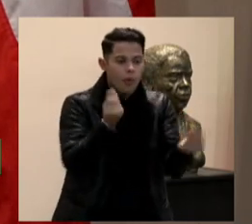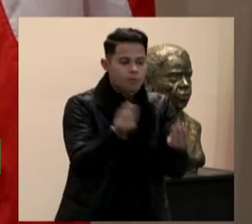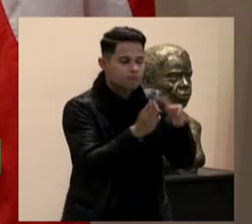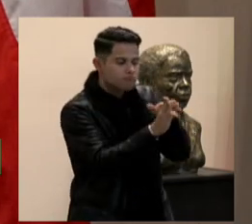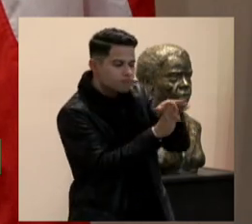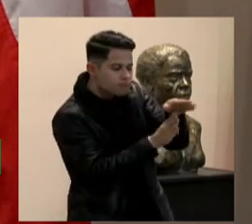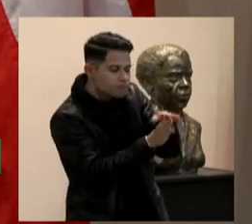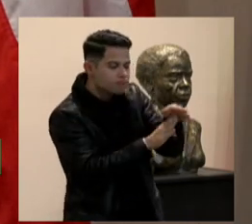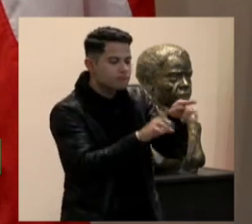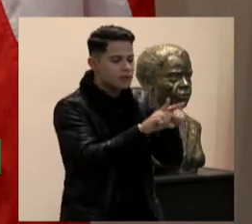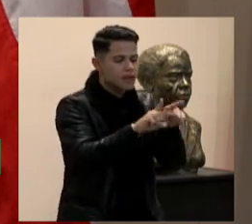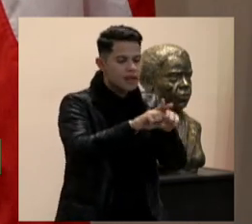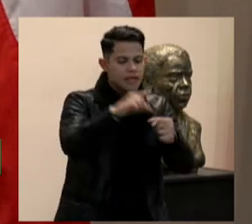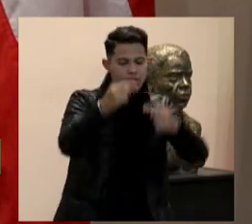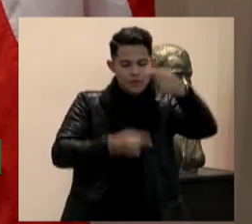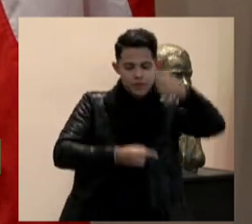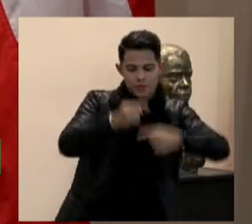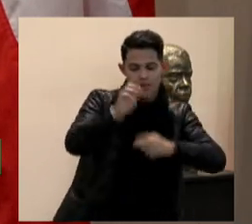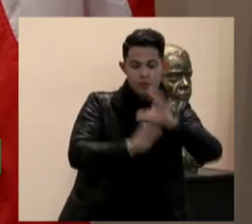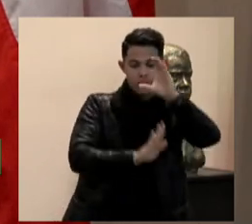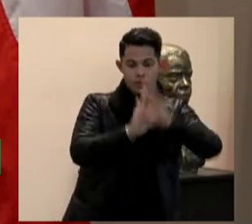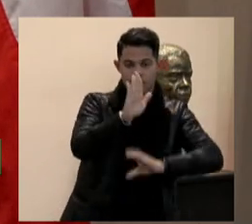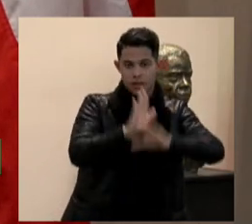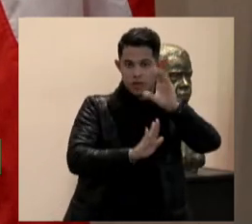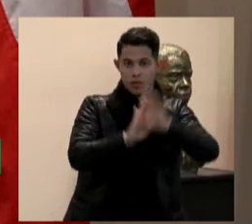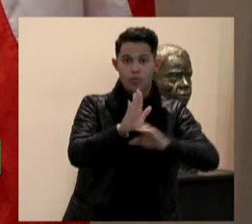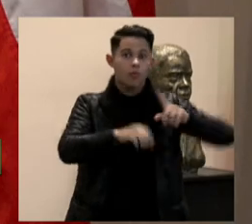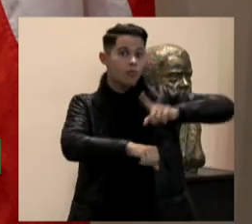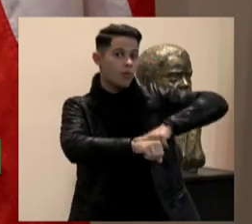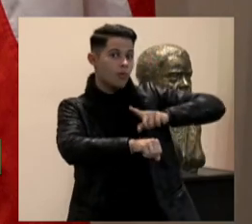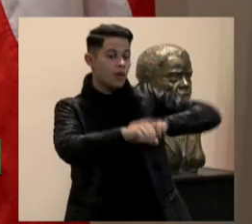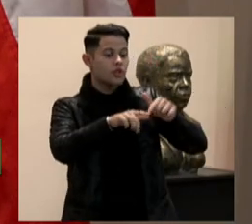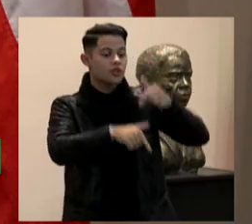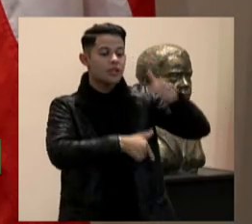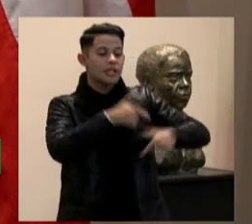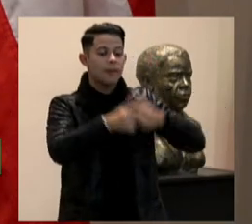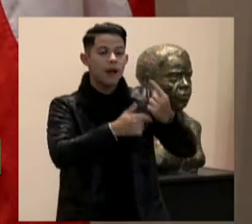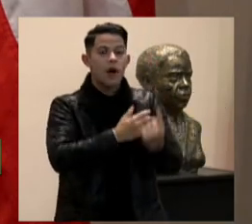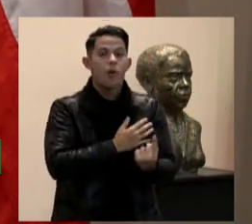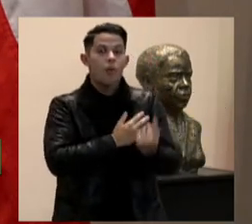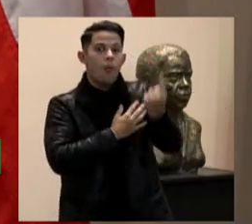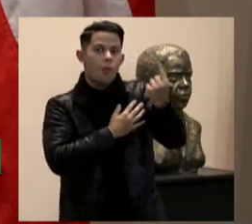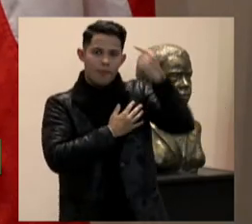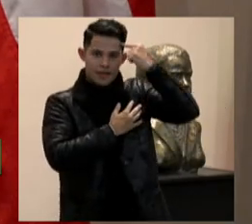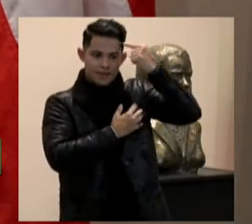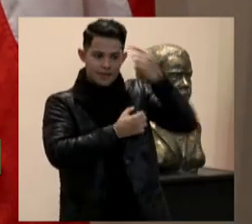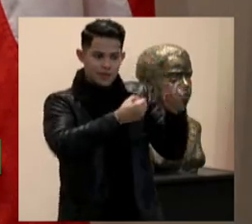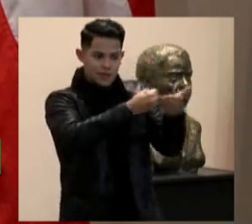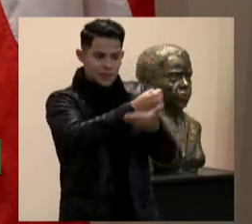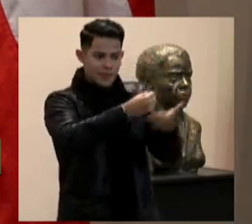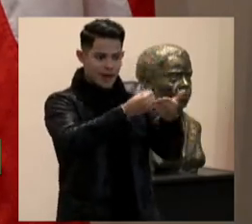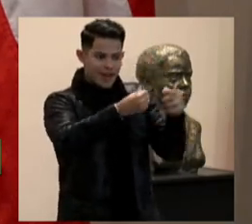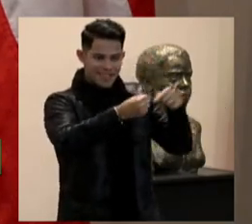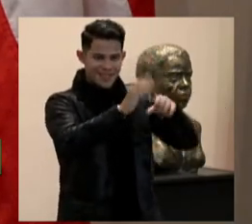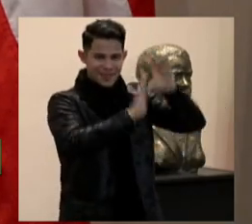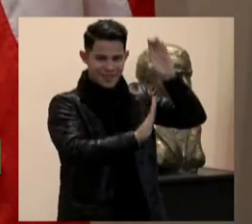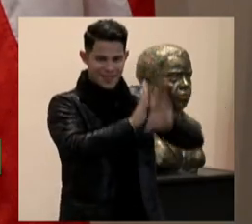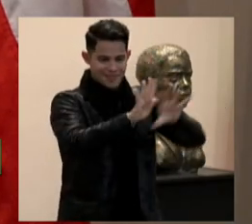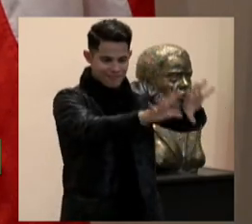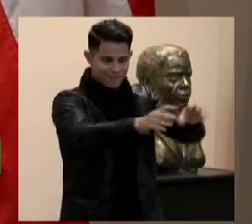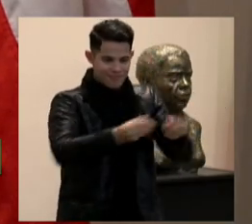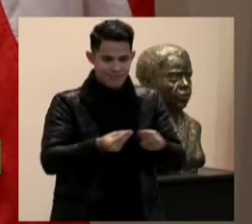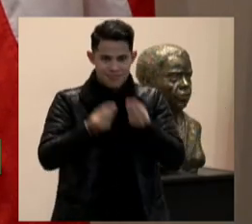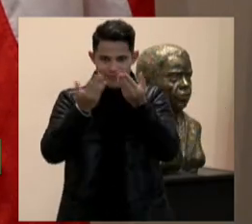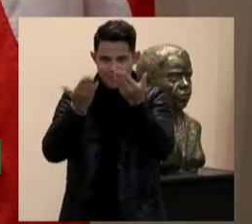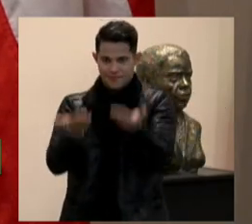de discussão do currículo quando a gente trabalha com uma única ideia de base. Então, o currículo é, antes de